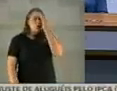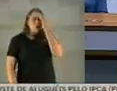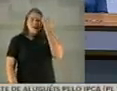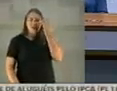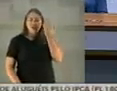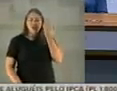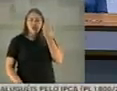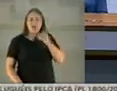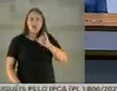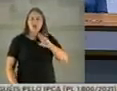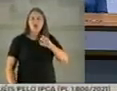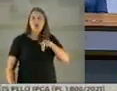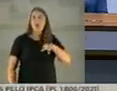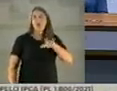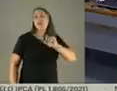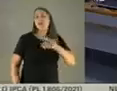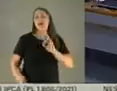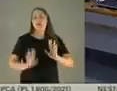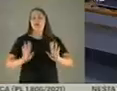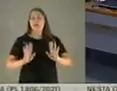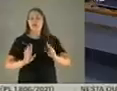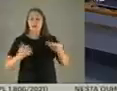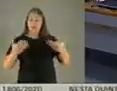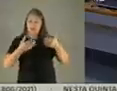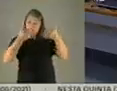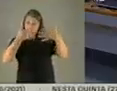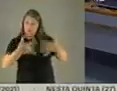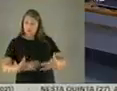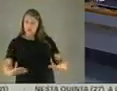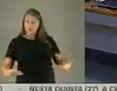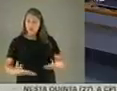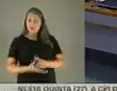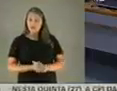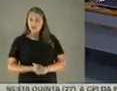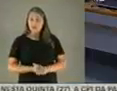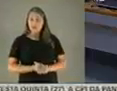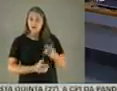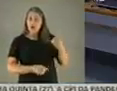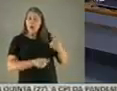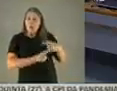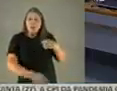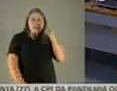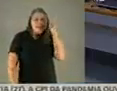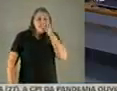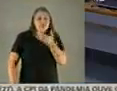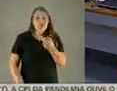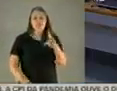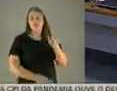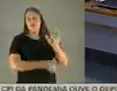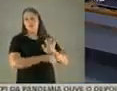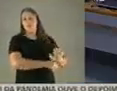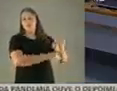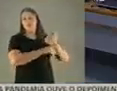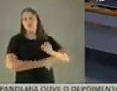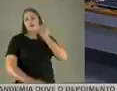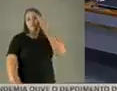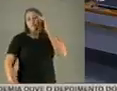não, né, rapaz? Ah, então explique, senador, porque tá difícil lá, até pro seu estado entender.